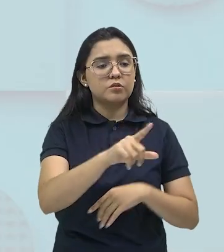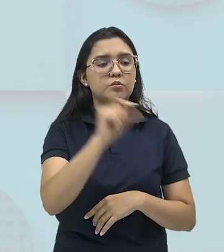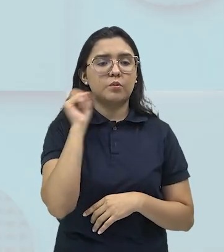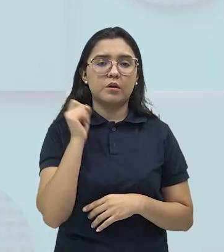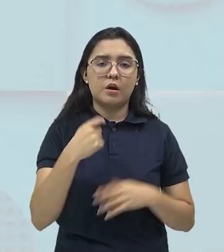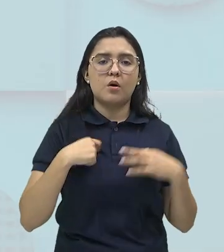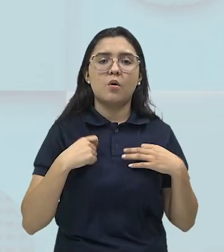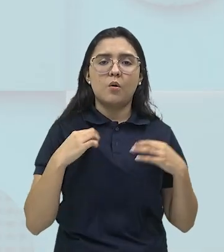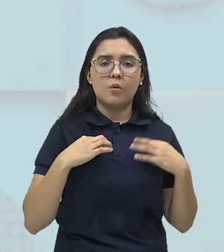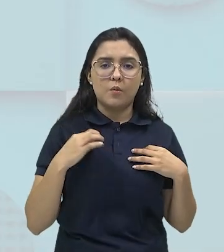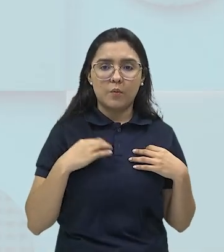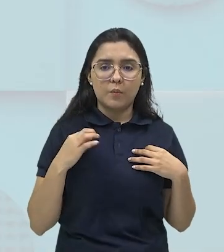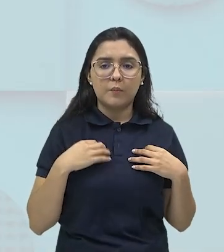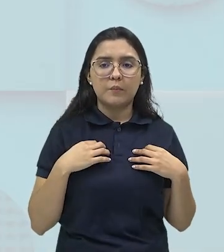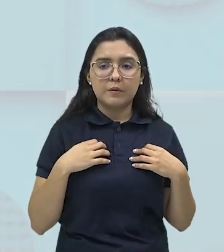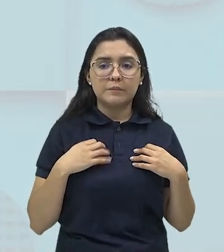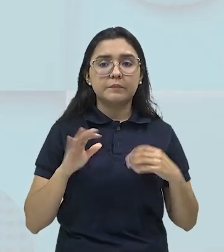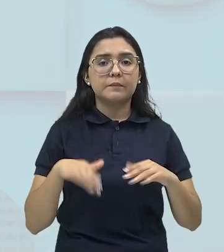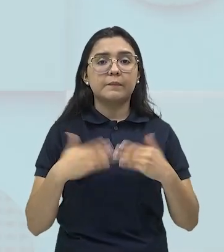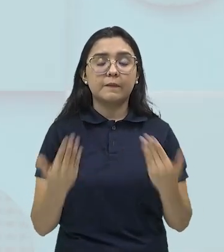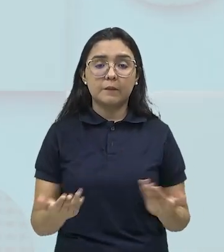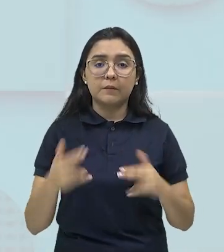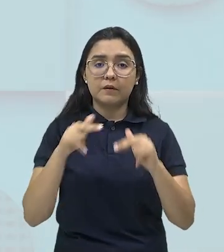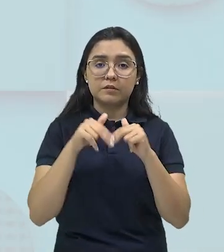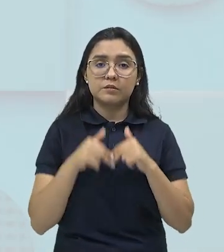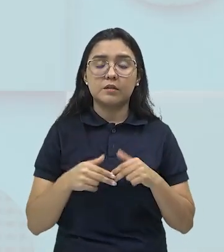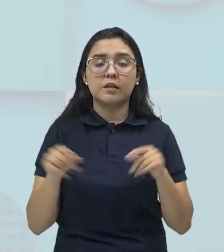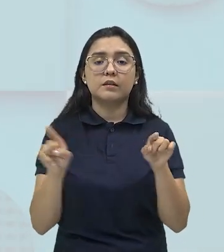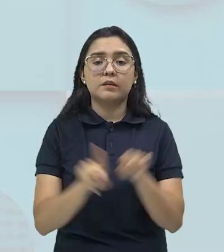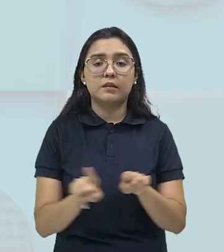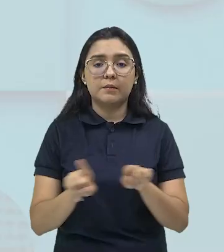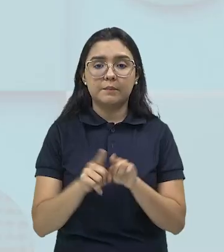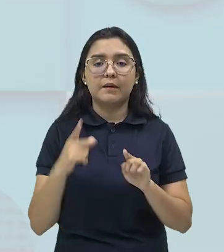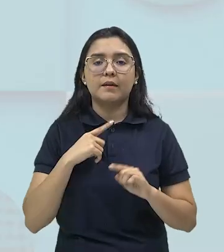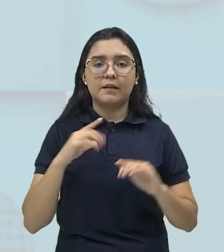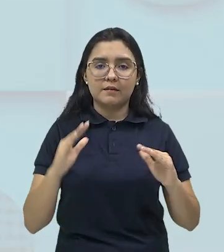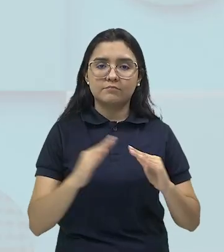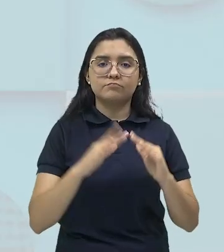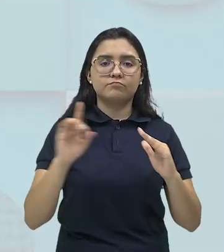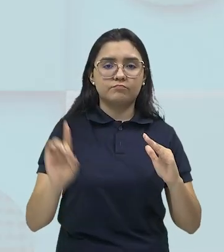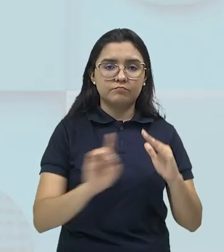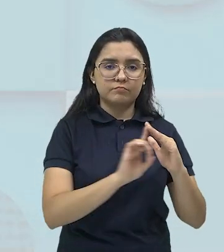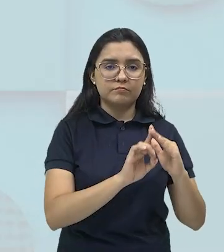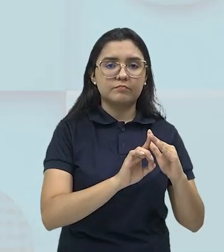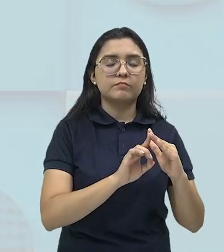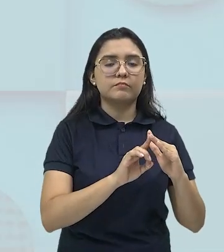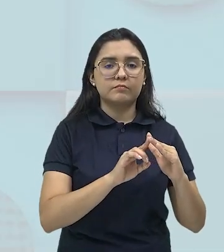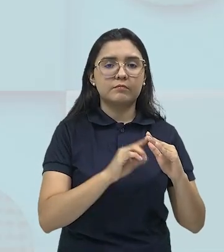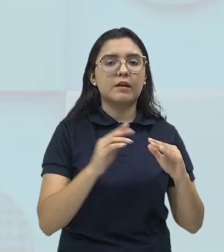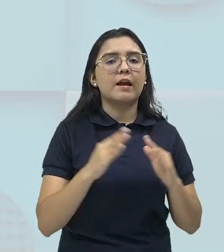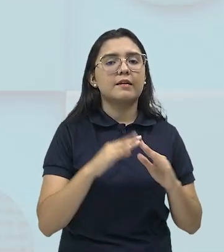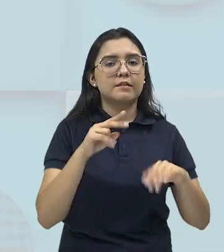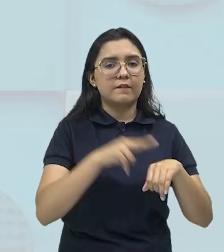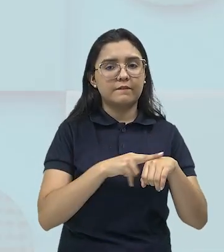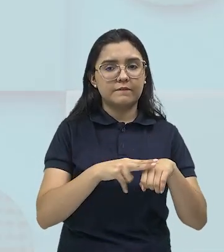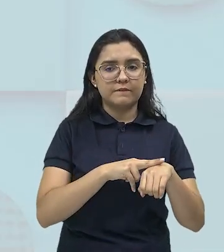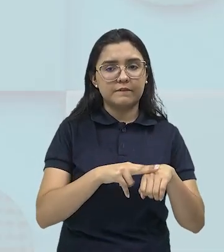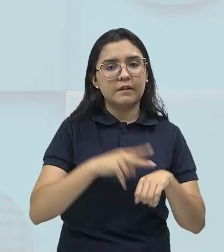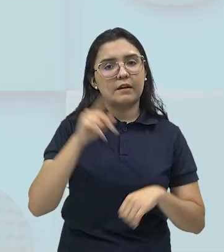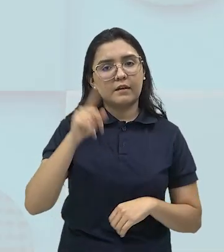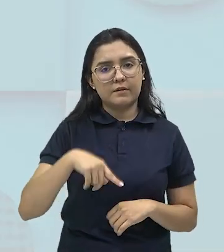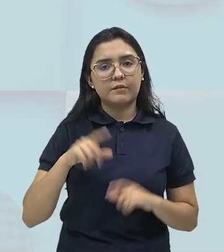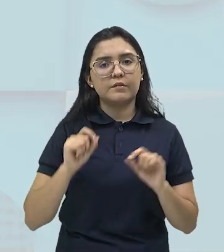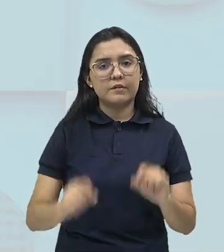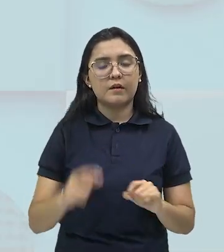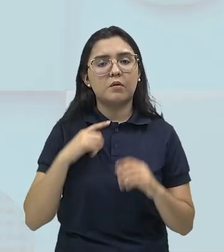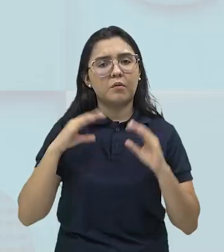né, para esse evento. Então, devido a isso, ela também é internada na casa porque isso considerava-se